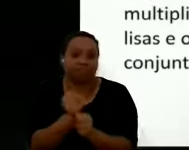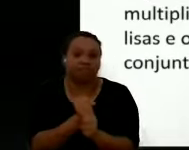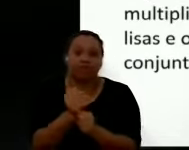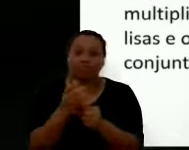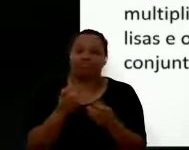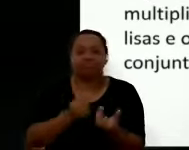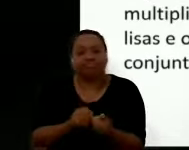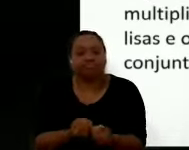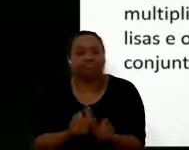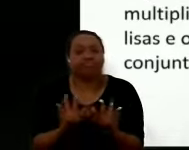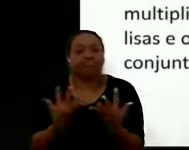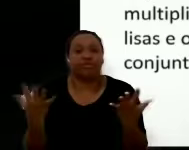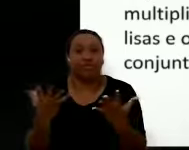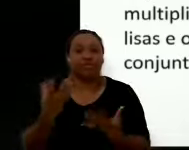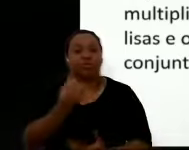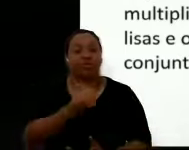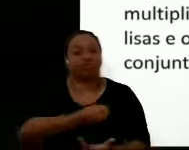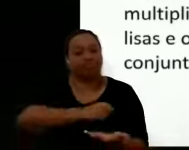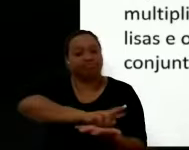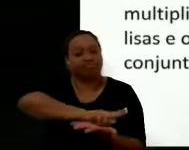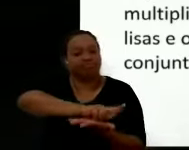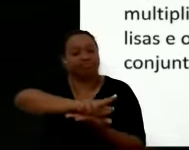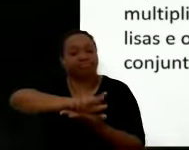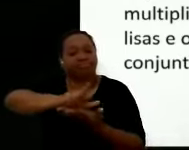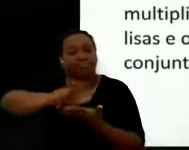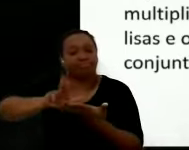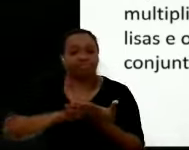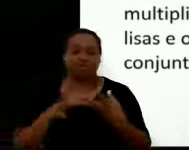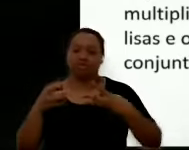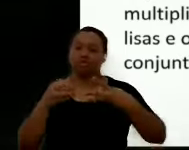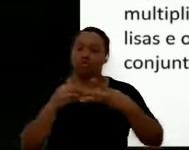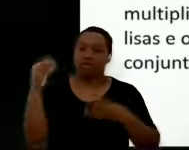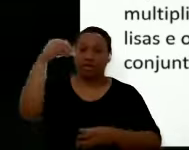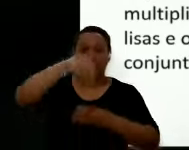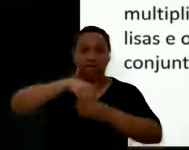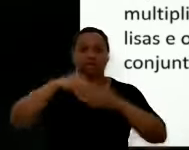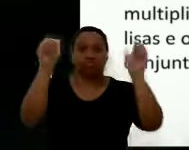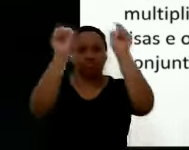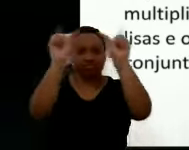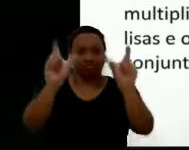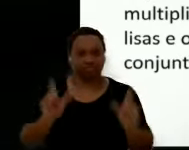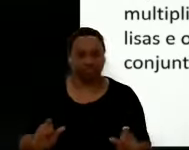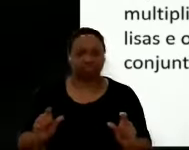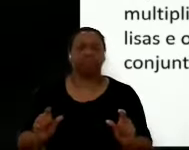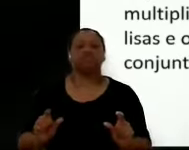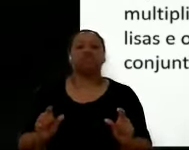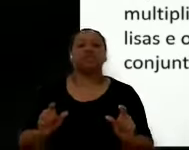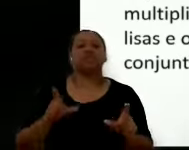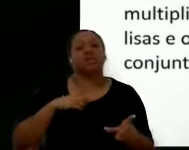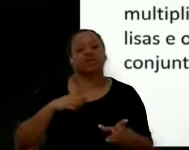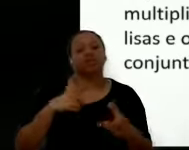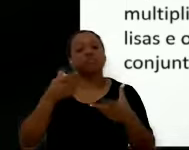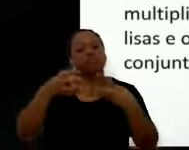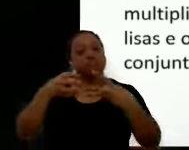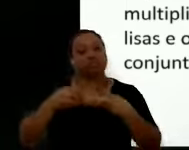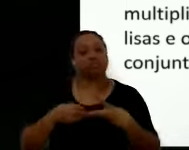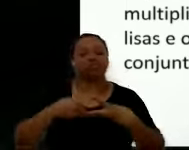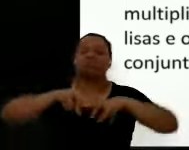ou anos. Constitui a grande maioria, dentre elas, numerosas variedades celulares do nosso